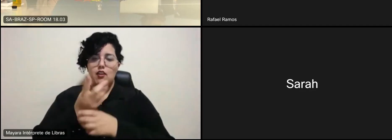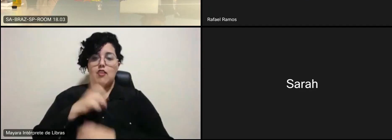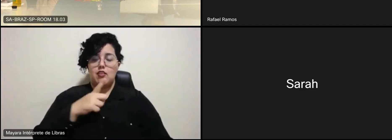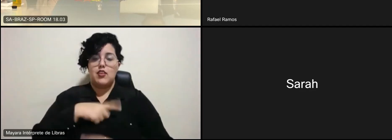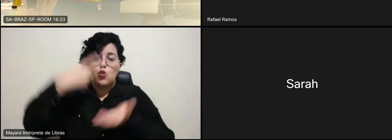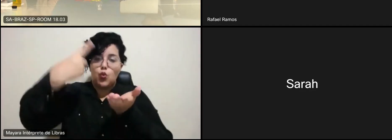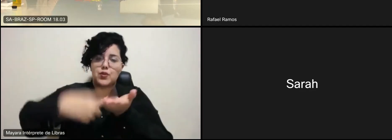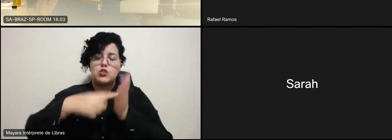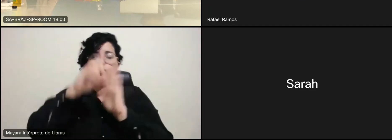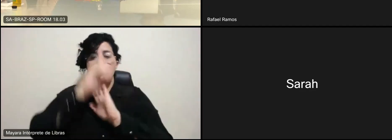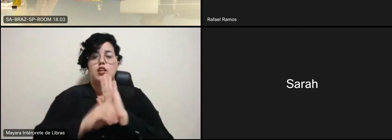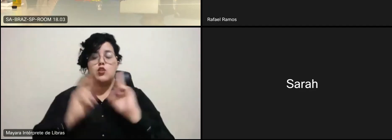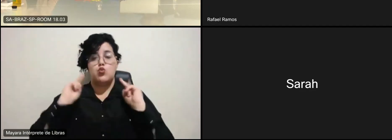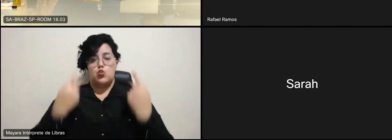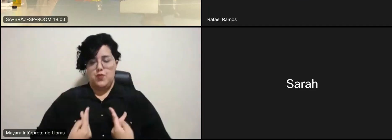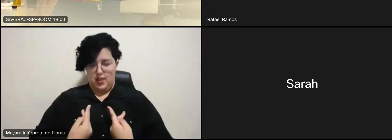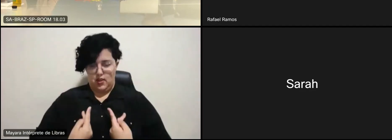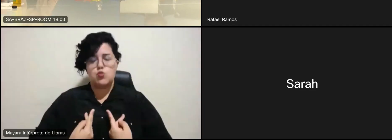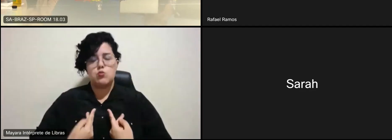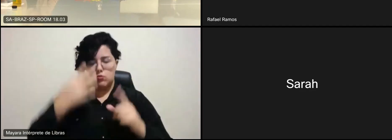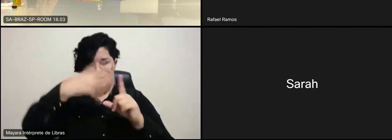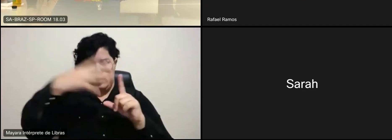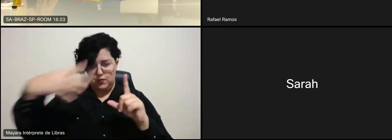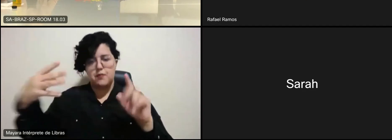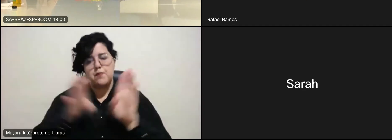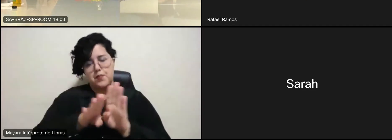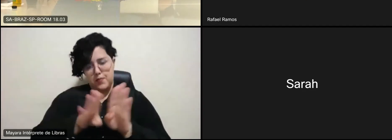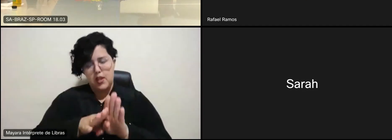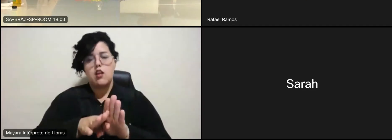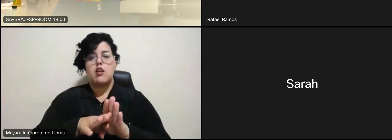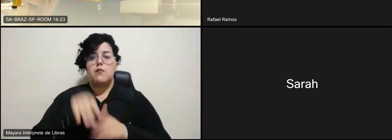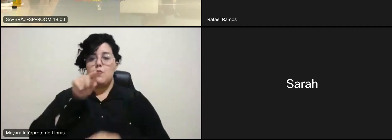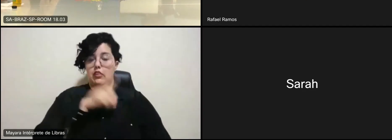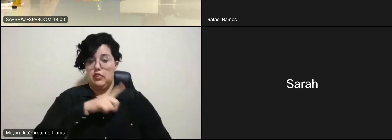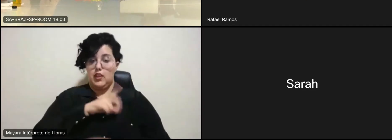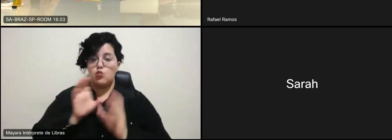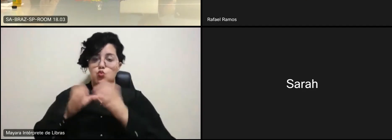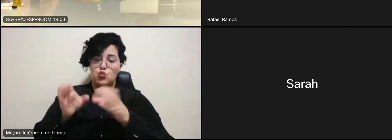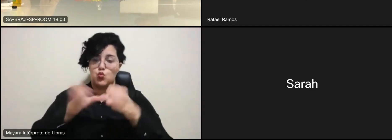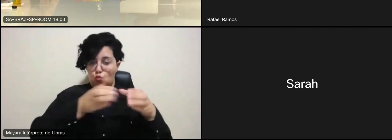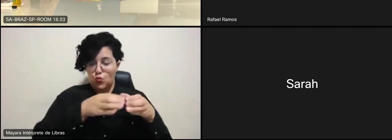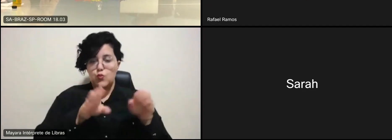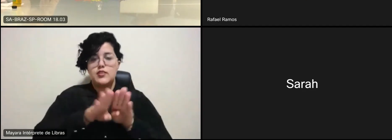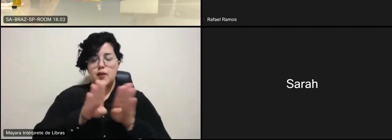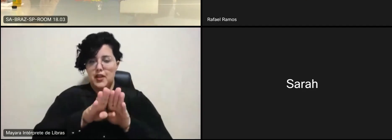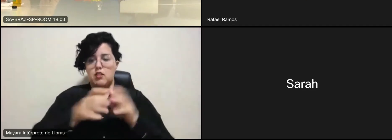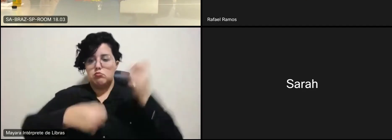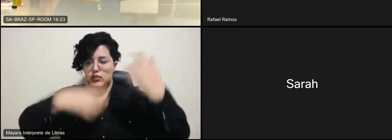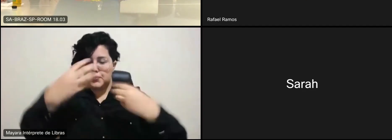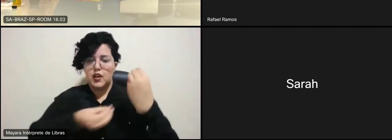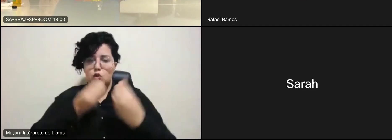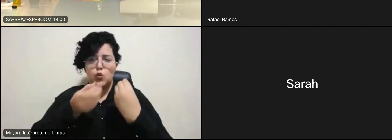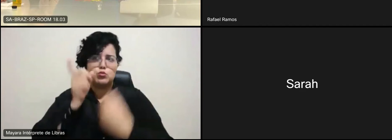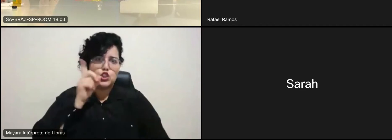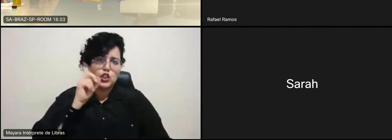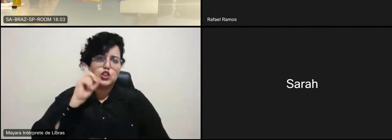direitos humanos LGBT+. Então, acho que além de ter esses grupos de diversidade, além de falar sobre isso no dia a dia,